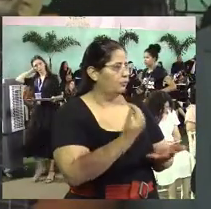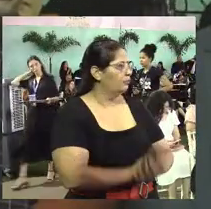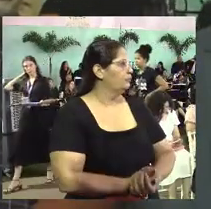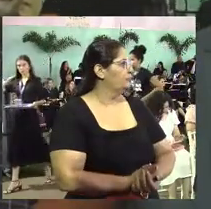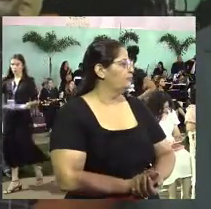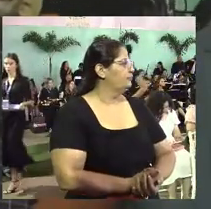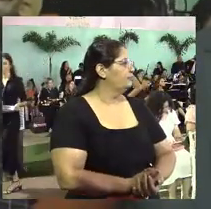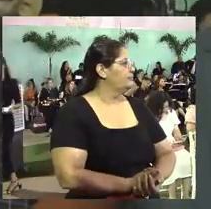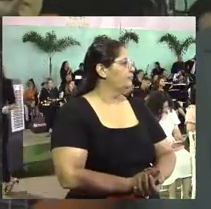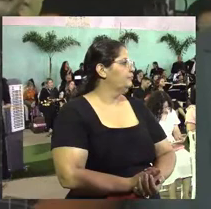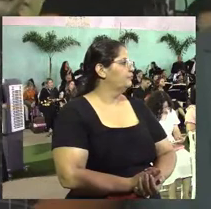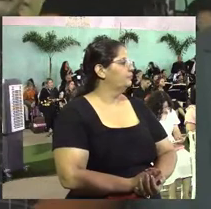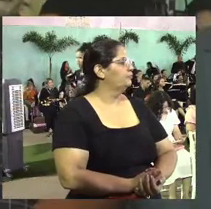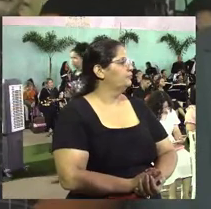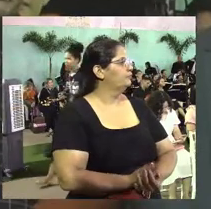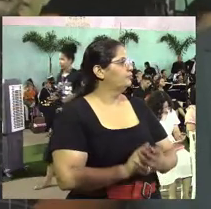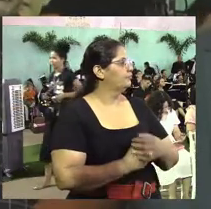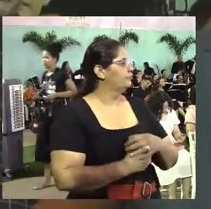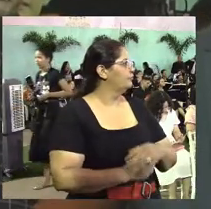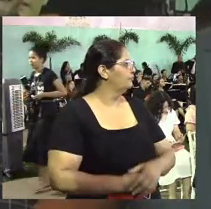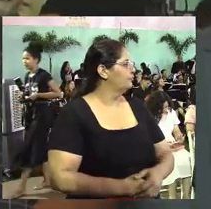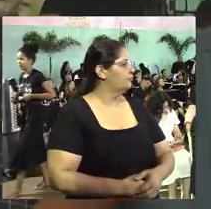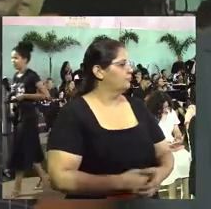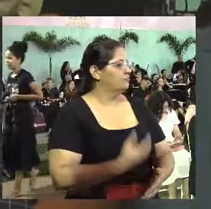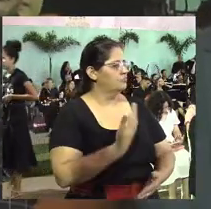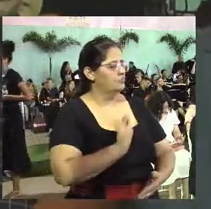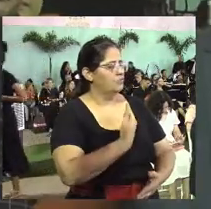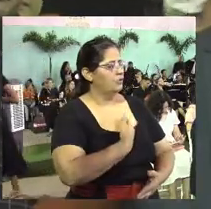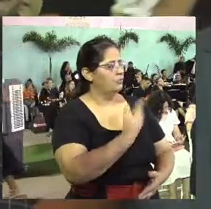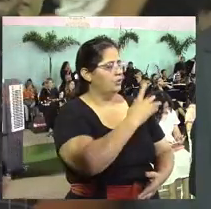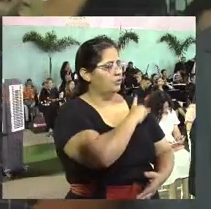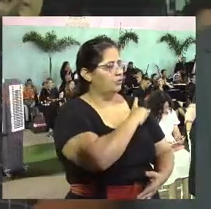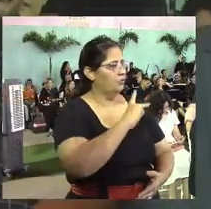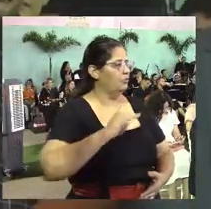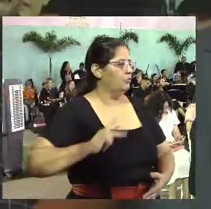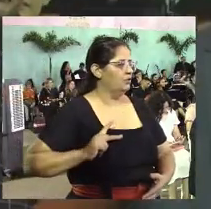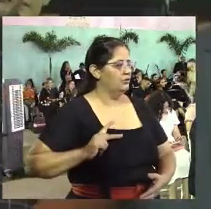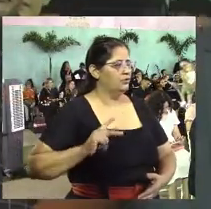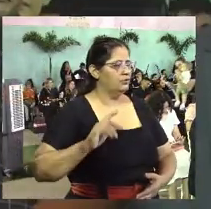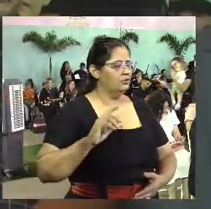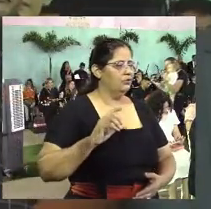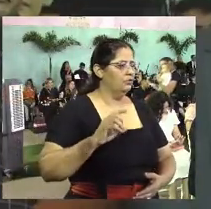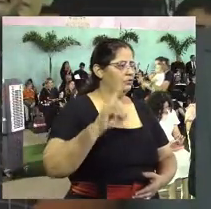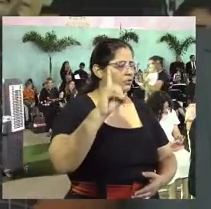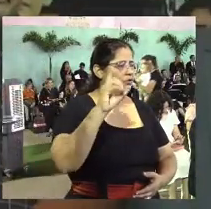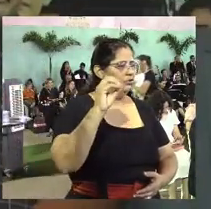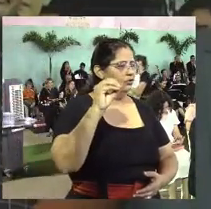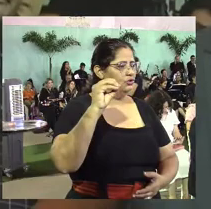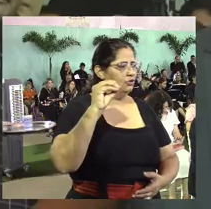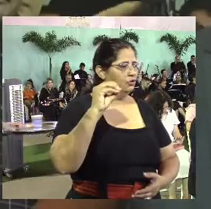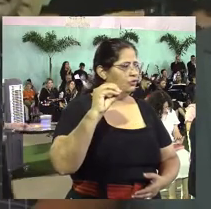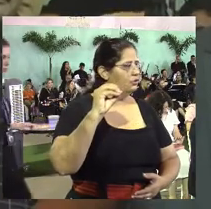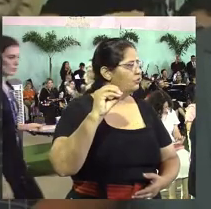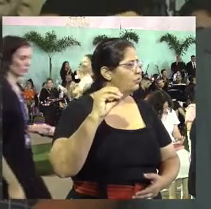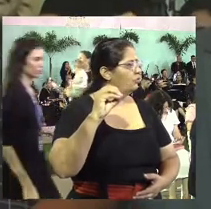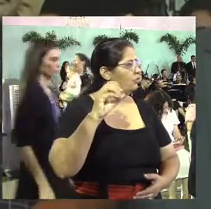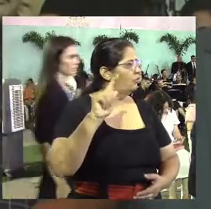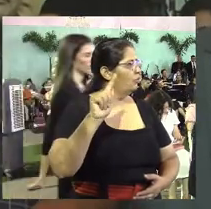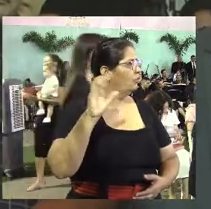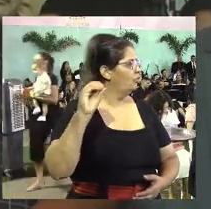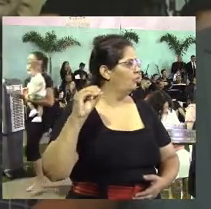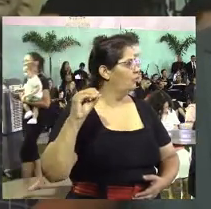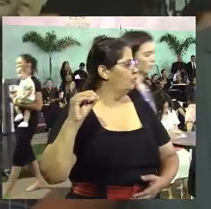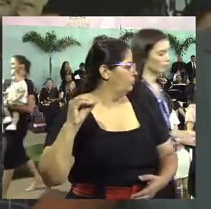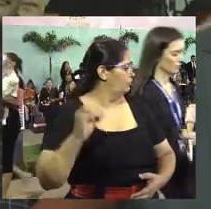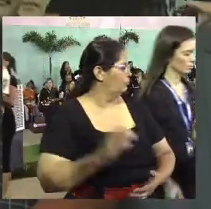Deus novamente com meu amigo pastor Diogo pregador do Evangelho partiu